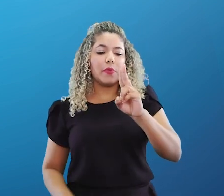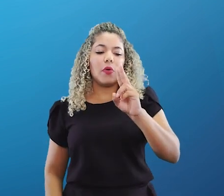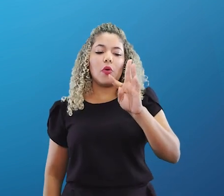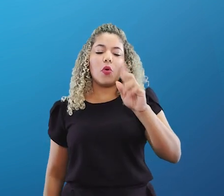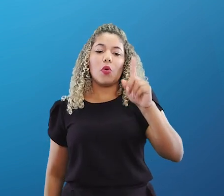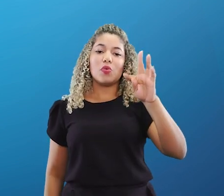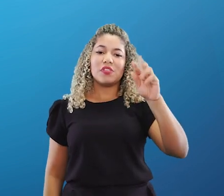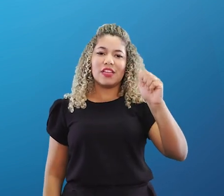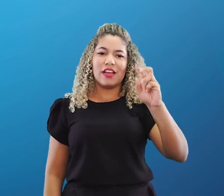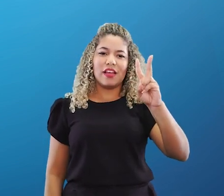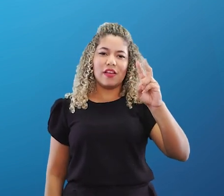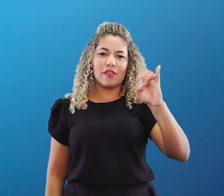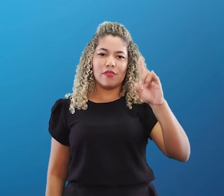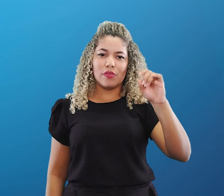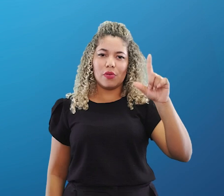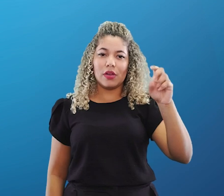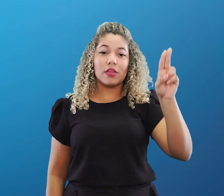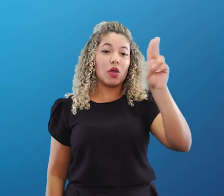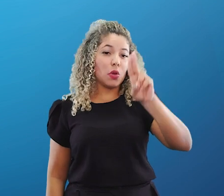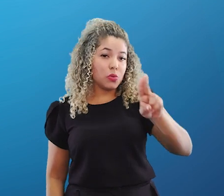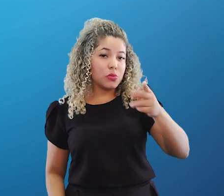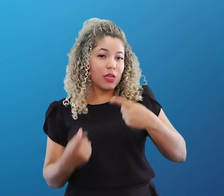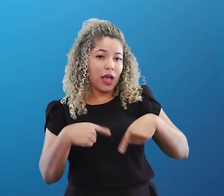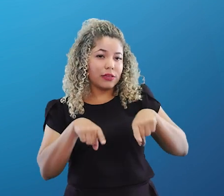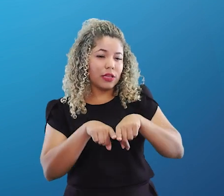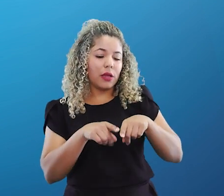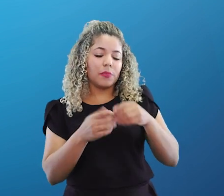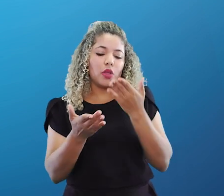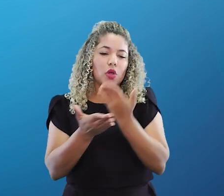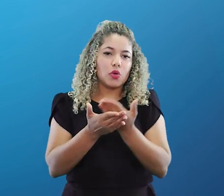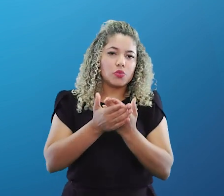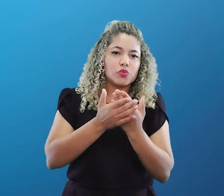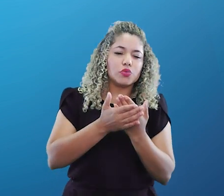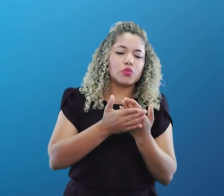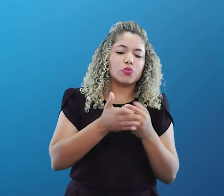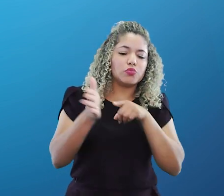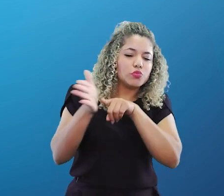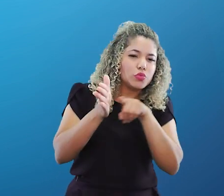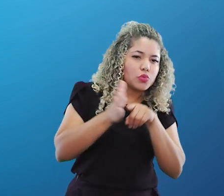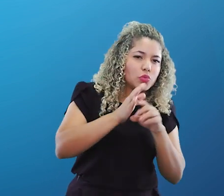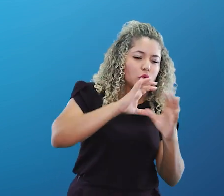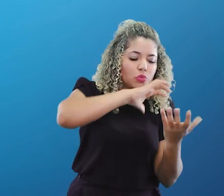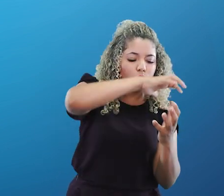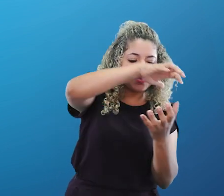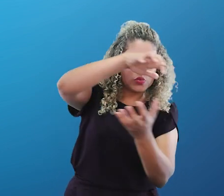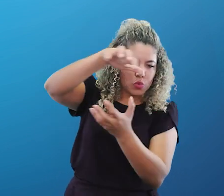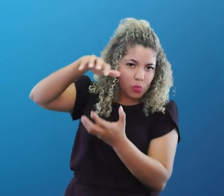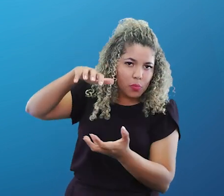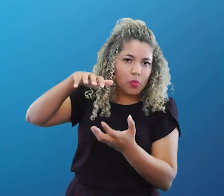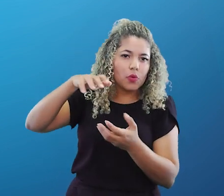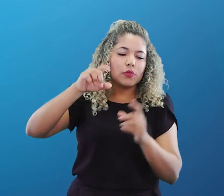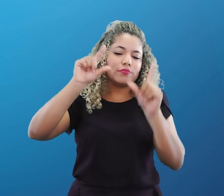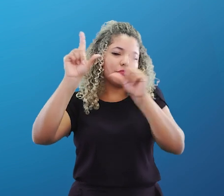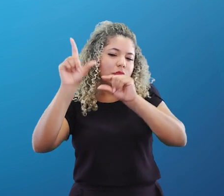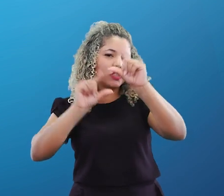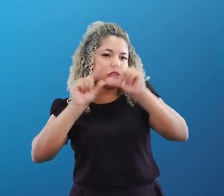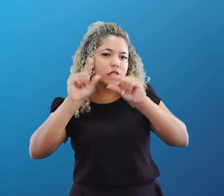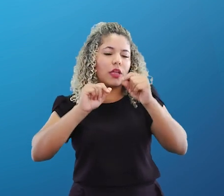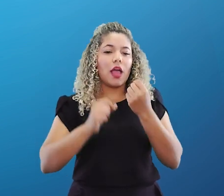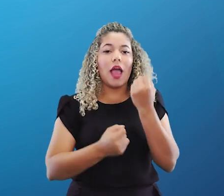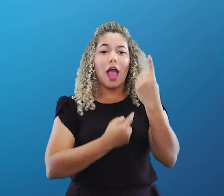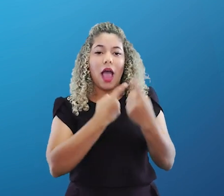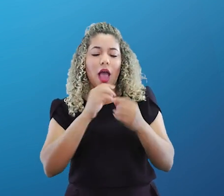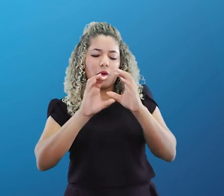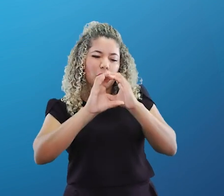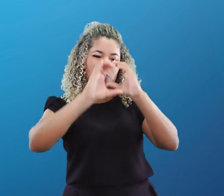ultravioleta, mas isso é muito utilizado também na óptica, no estudo do universo, no estudo de composições de estrelas.